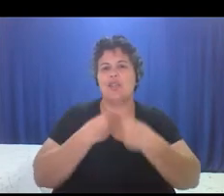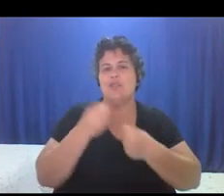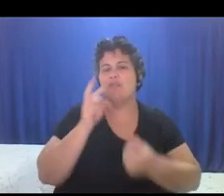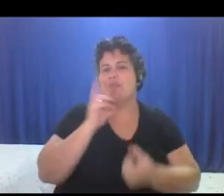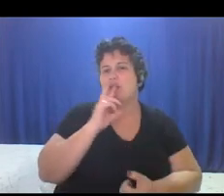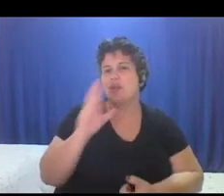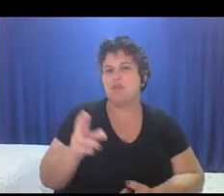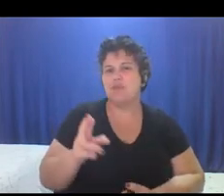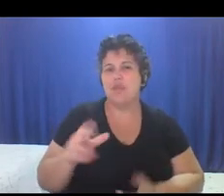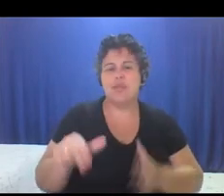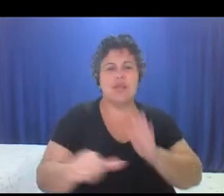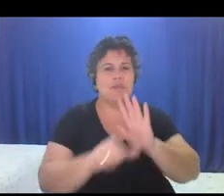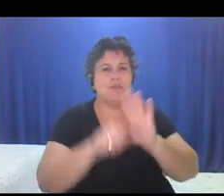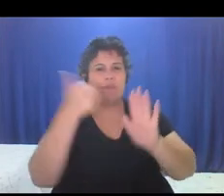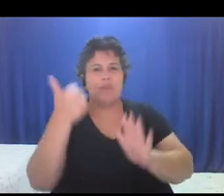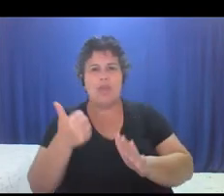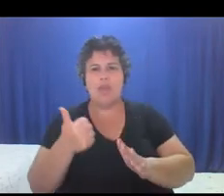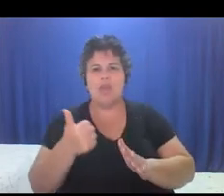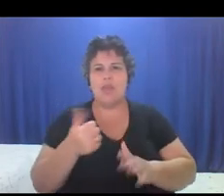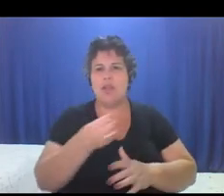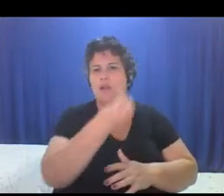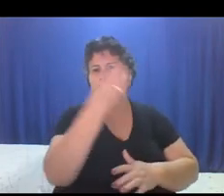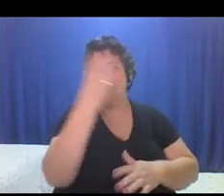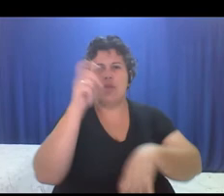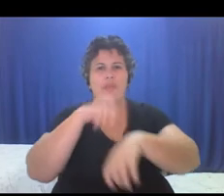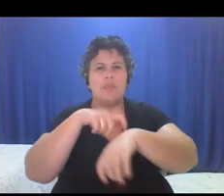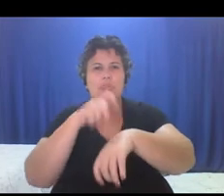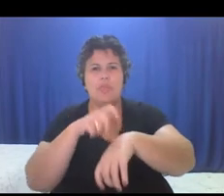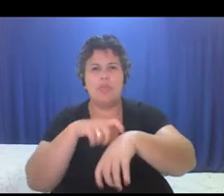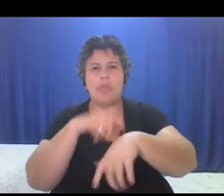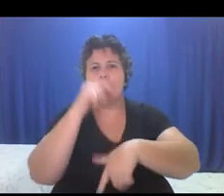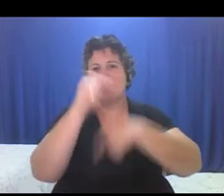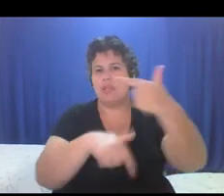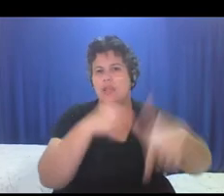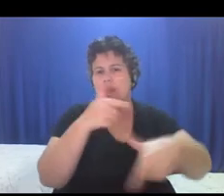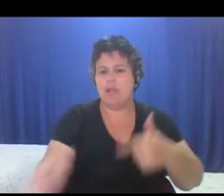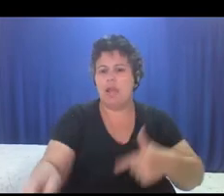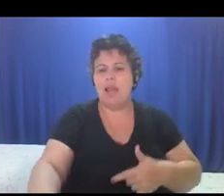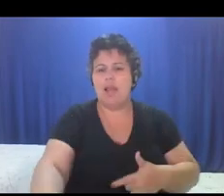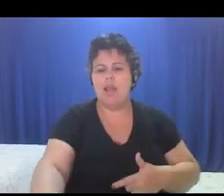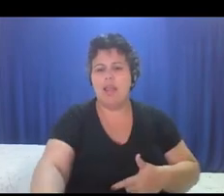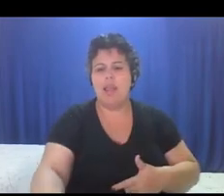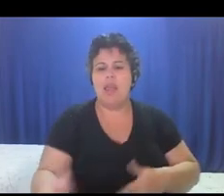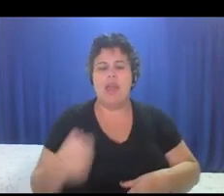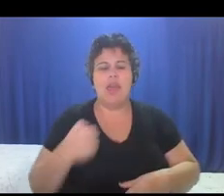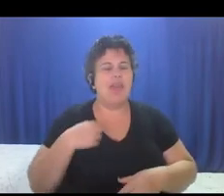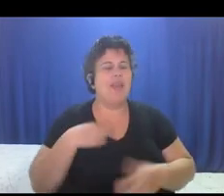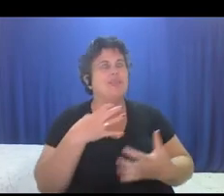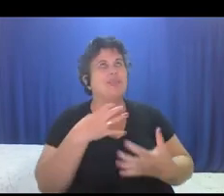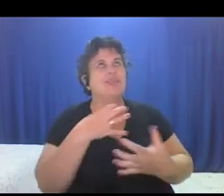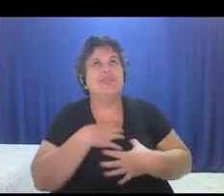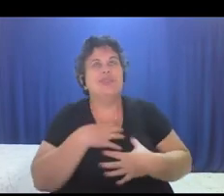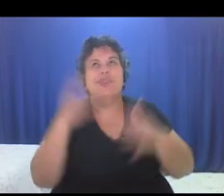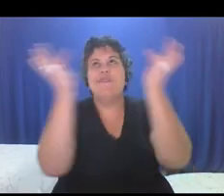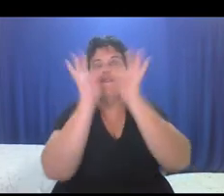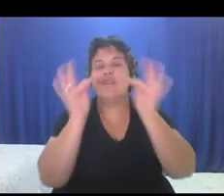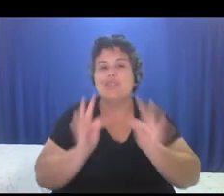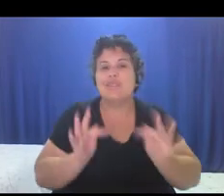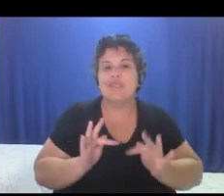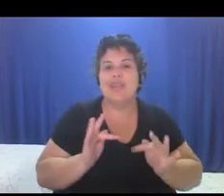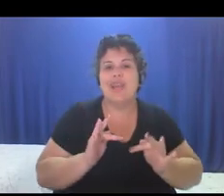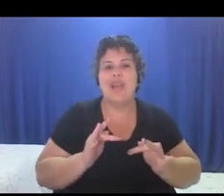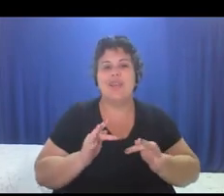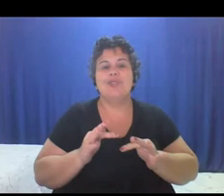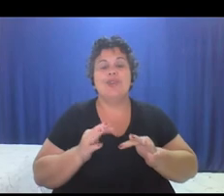tempo de casa, a galera perguntando quanto tempo você está aqui? E foi muito isso assim mesmo, né? Eu acho que poder tirar todas as capas